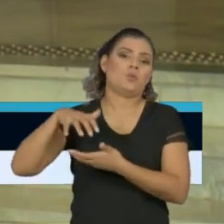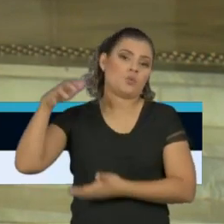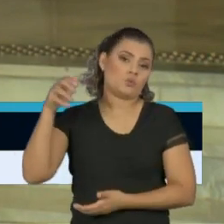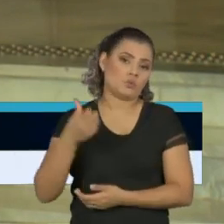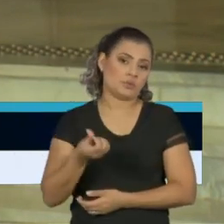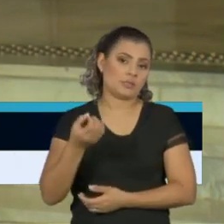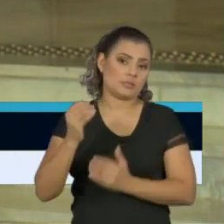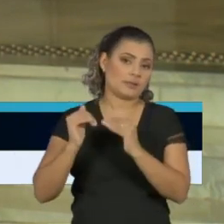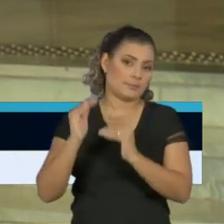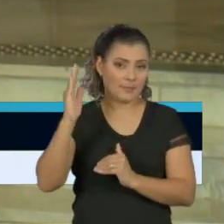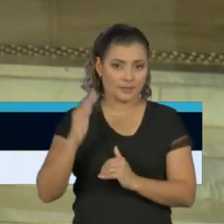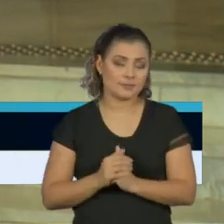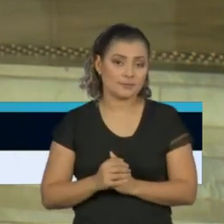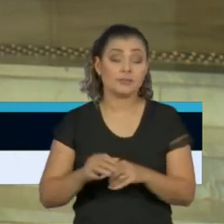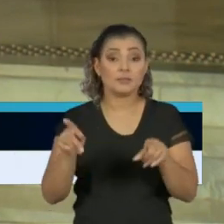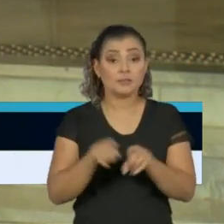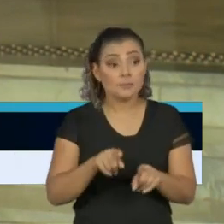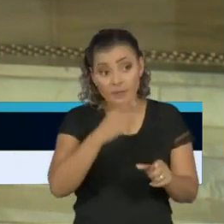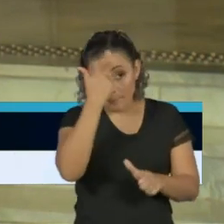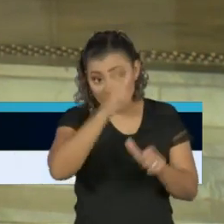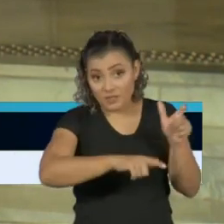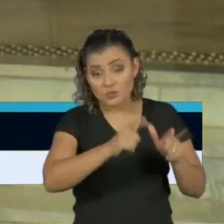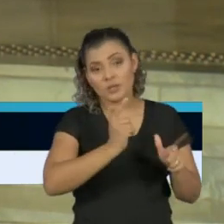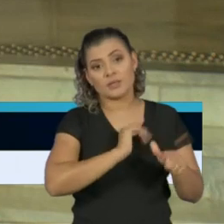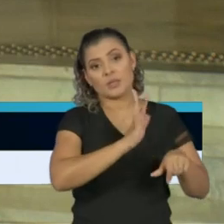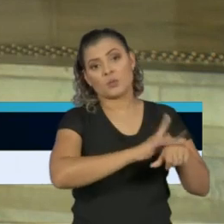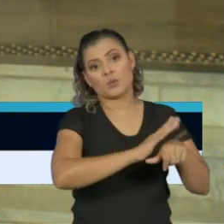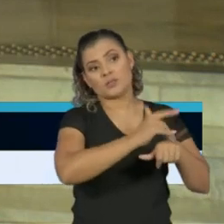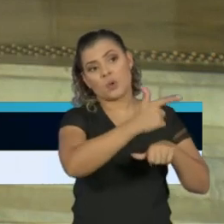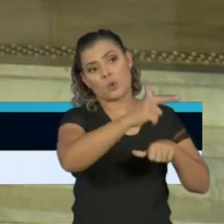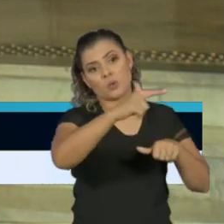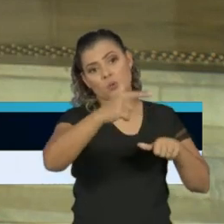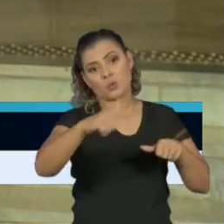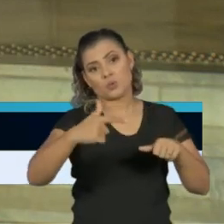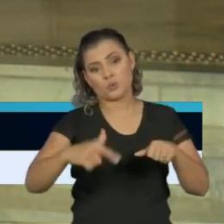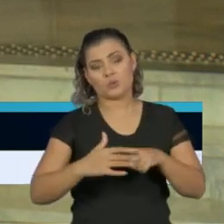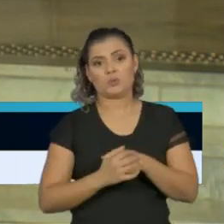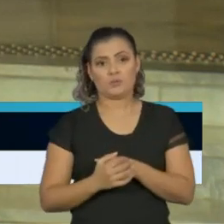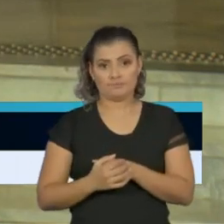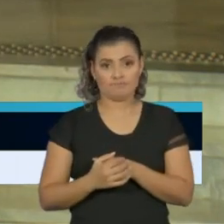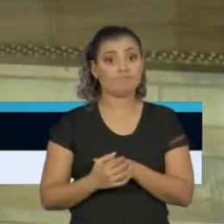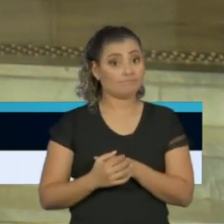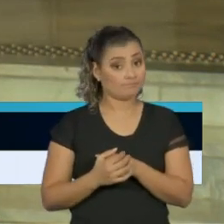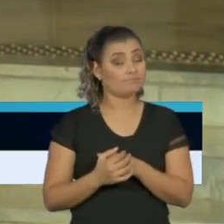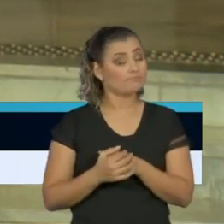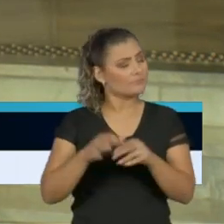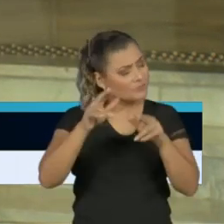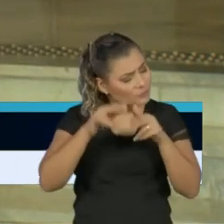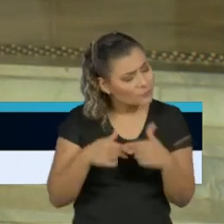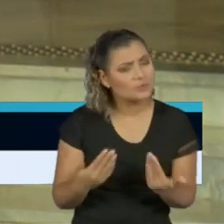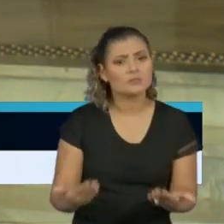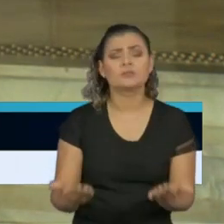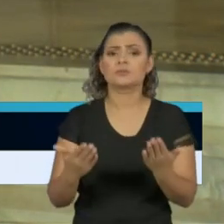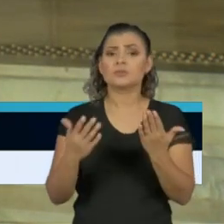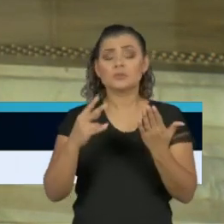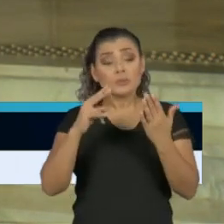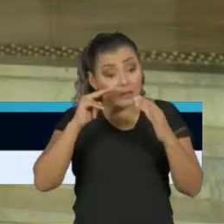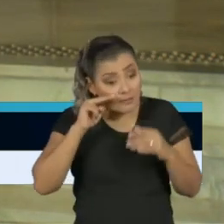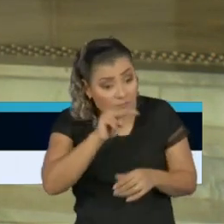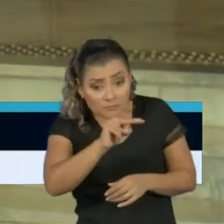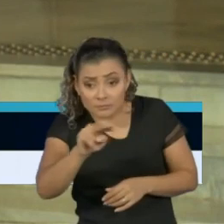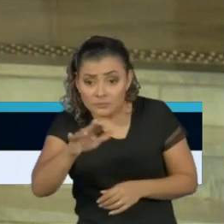60 anos e naqueles que têm outras doenças associadas. Então, esse panorama